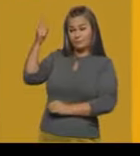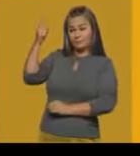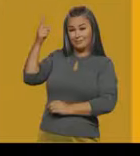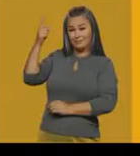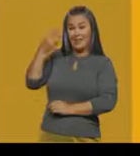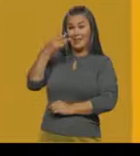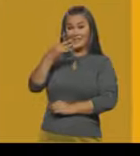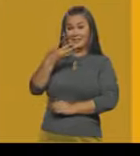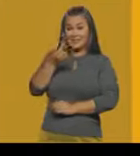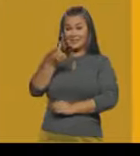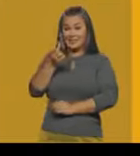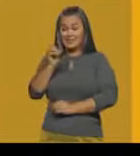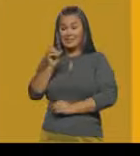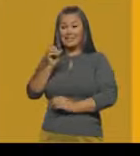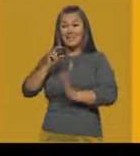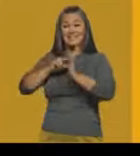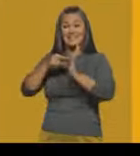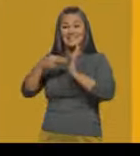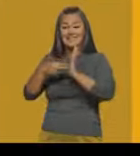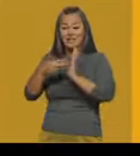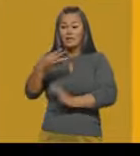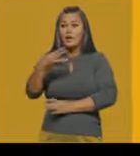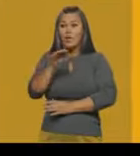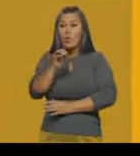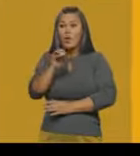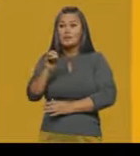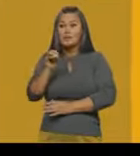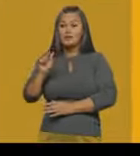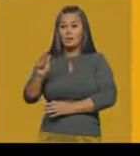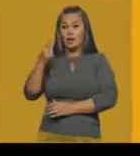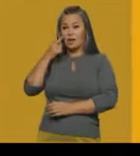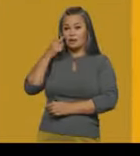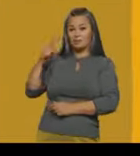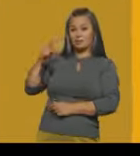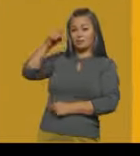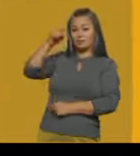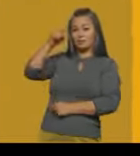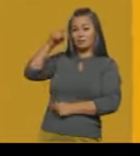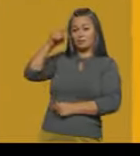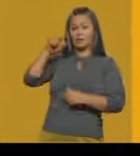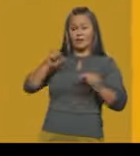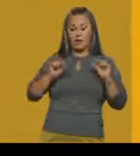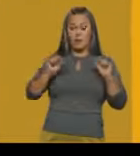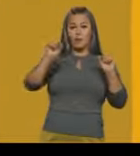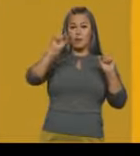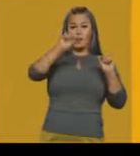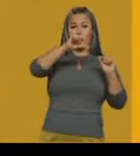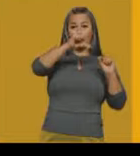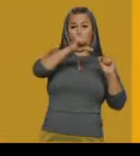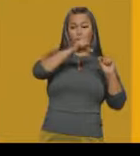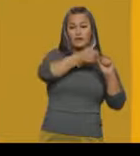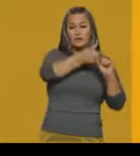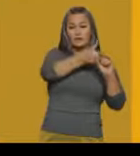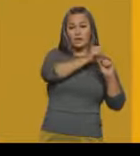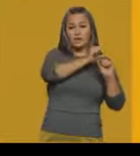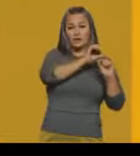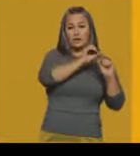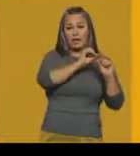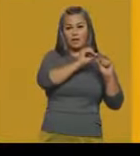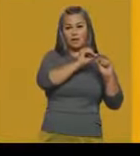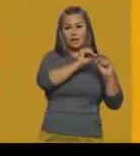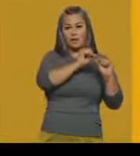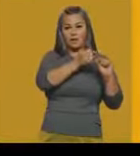400 graus. O 90 equivale a 100. O 180 vale 200 e o